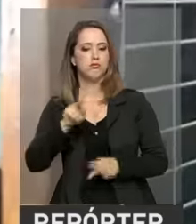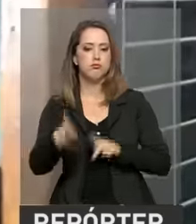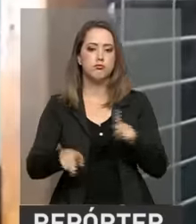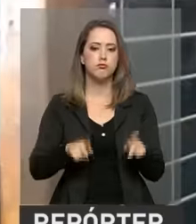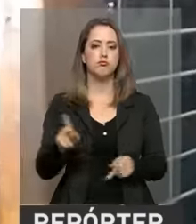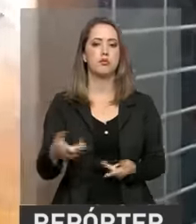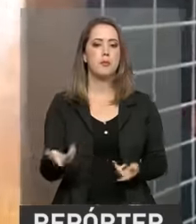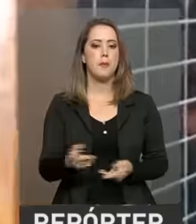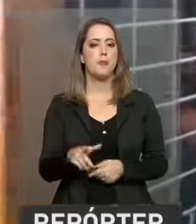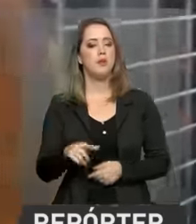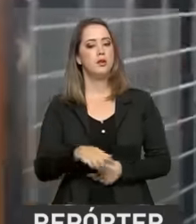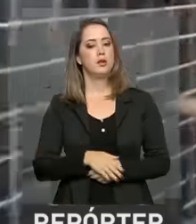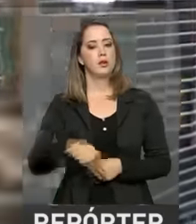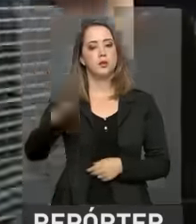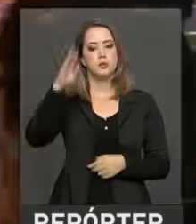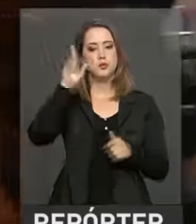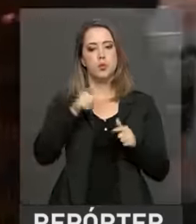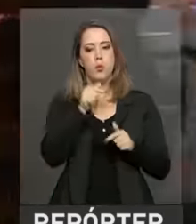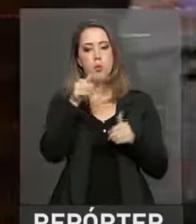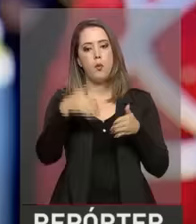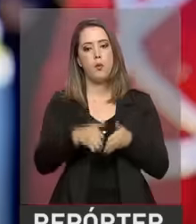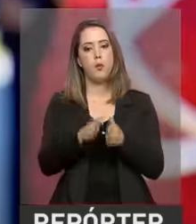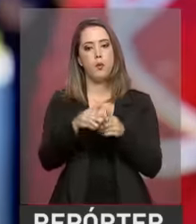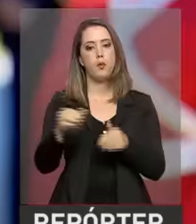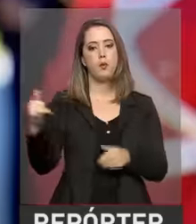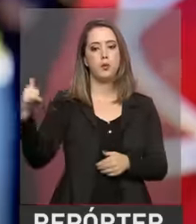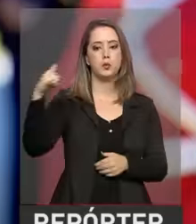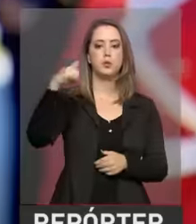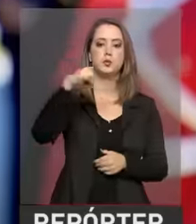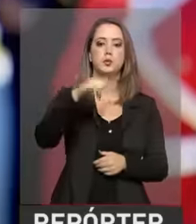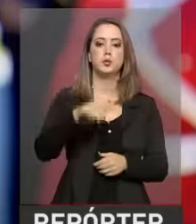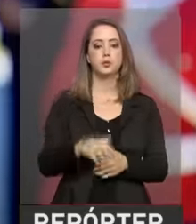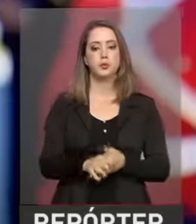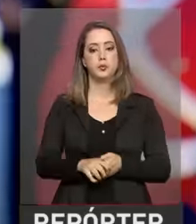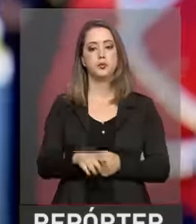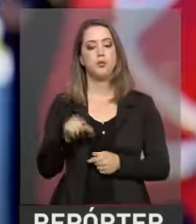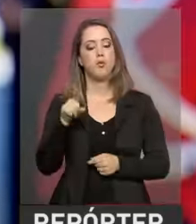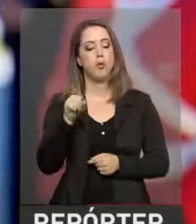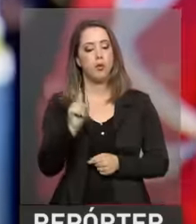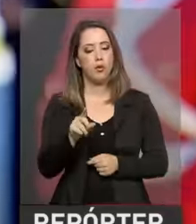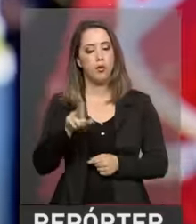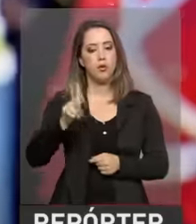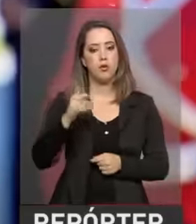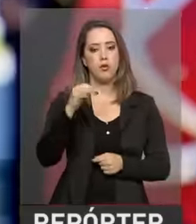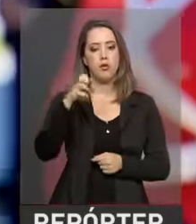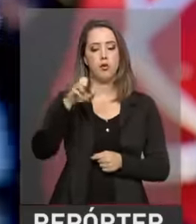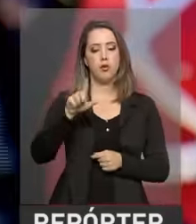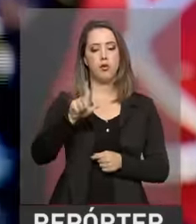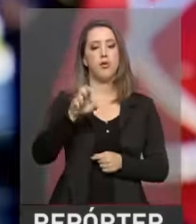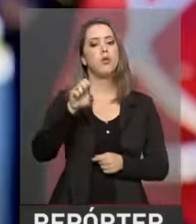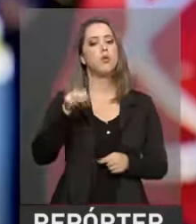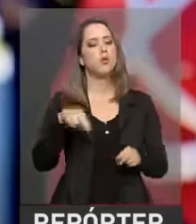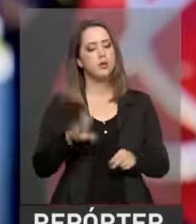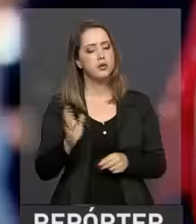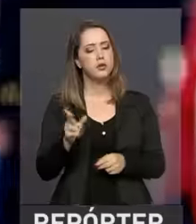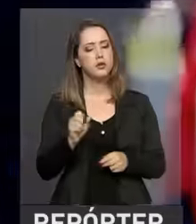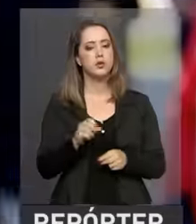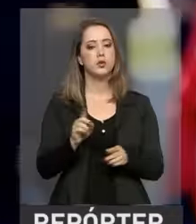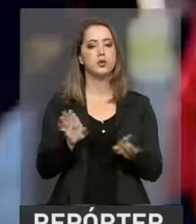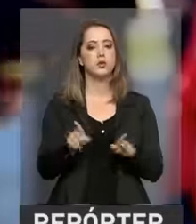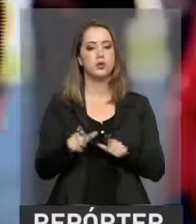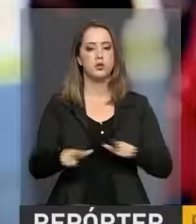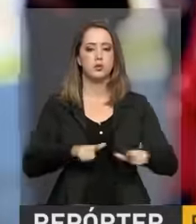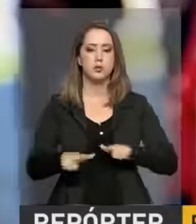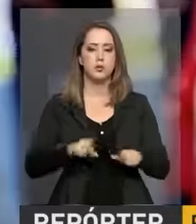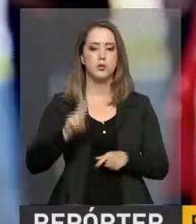exército Marinha e aeronáutica O sargento Heleno é da Força Aérea Brasileira e também serviu no Haiti a nossa